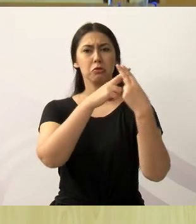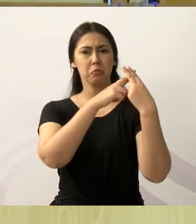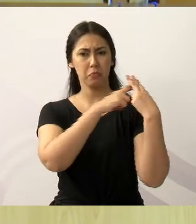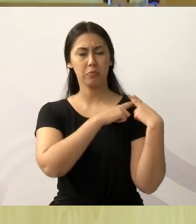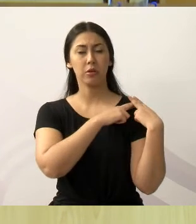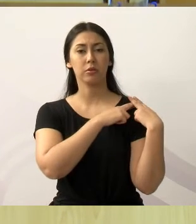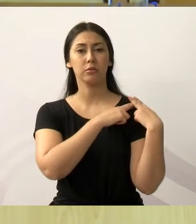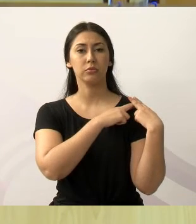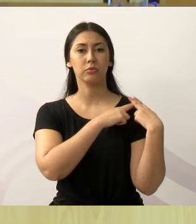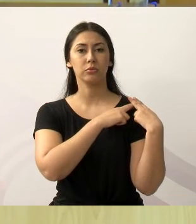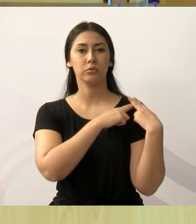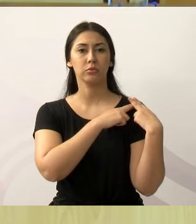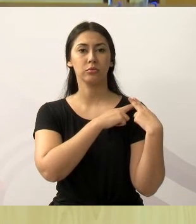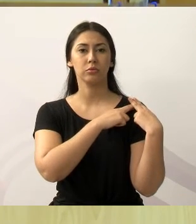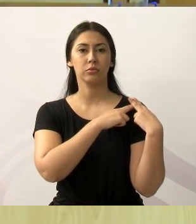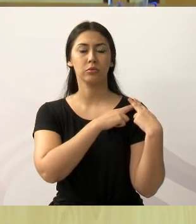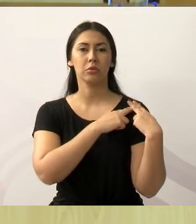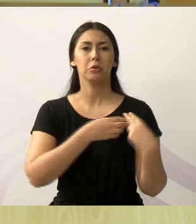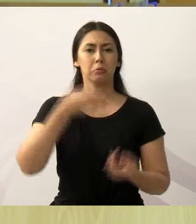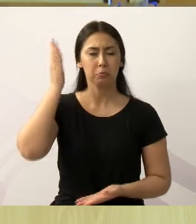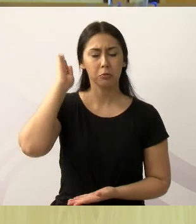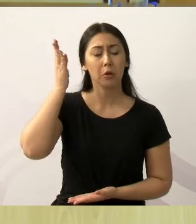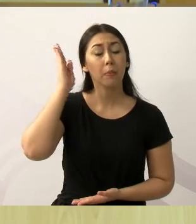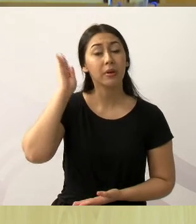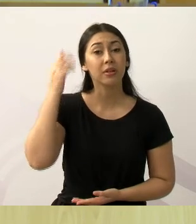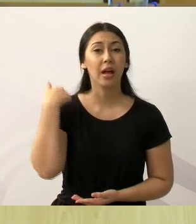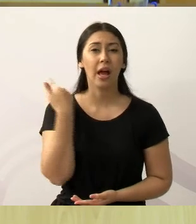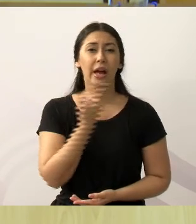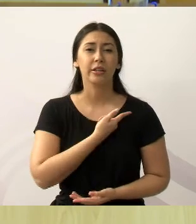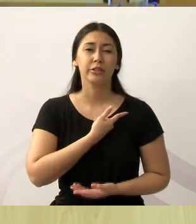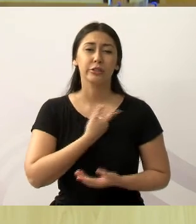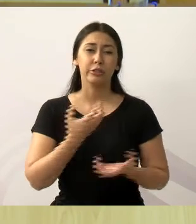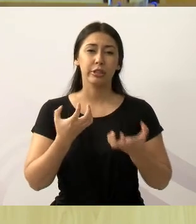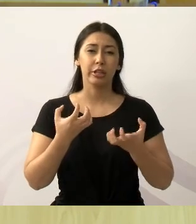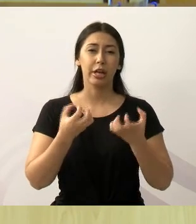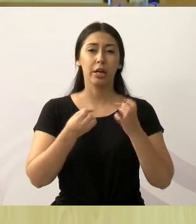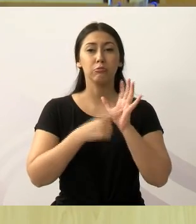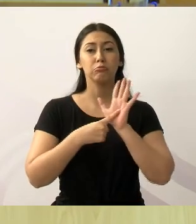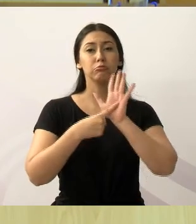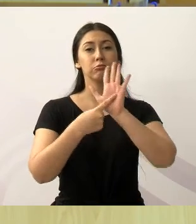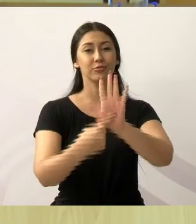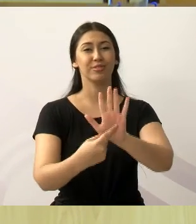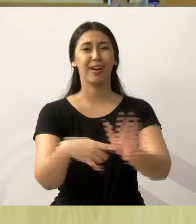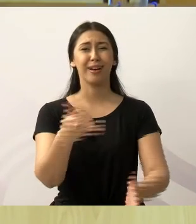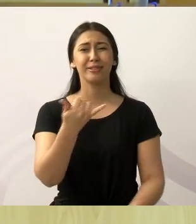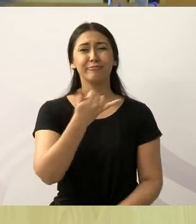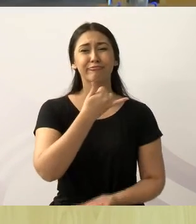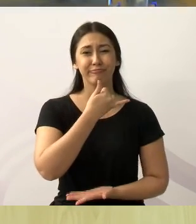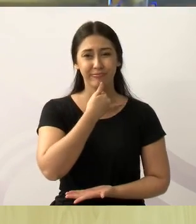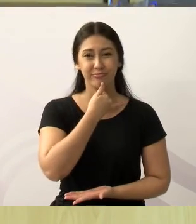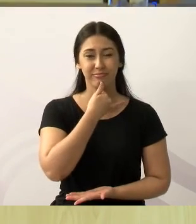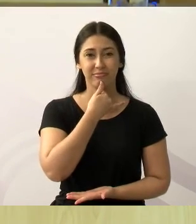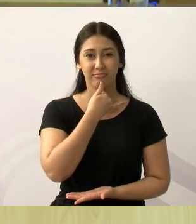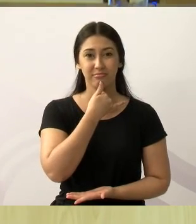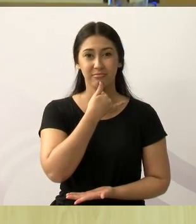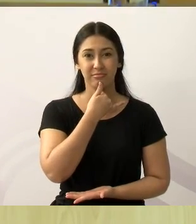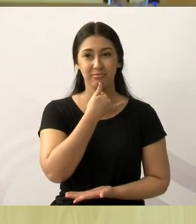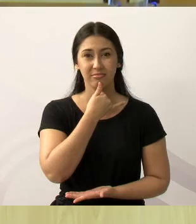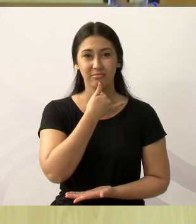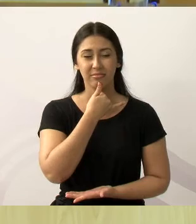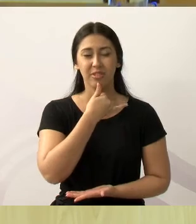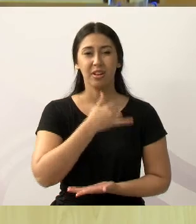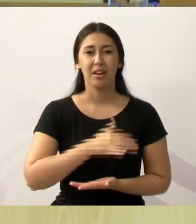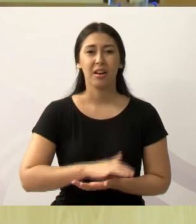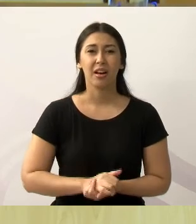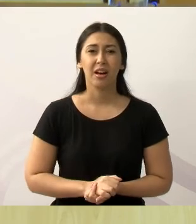instituição instituição câmara municipal de taubaté vimos expressar o nosso profundo lamento pelo